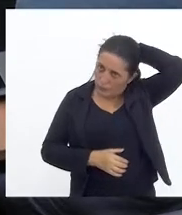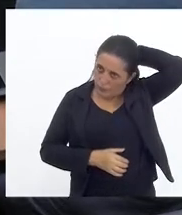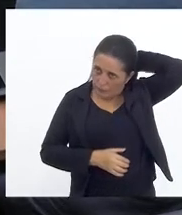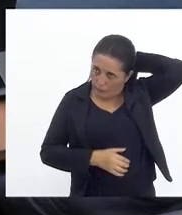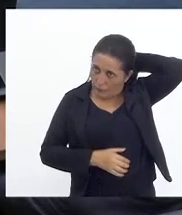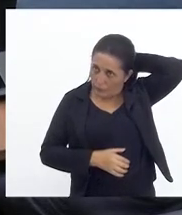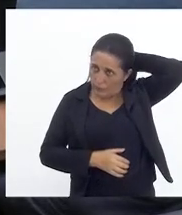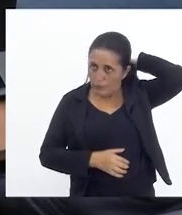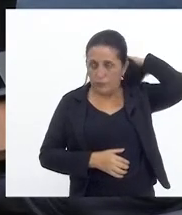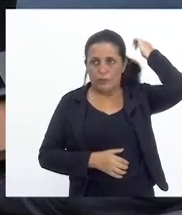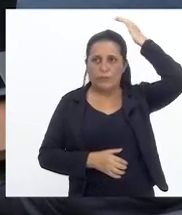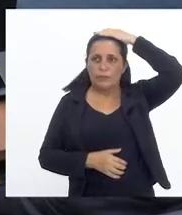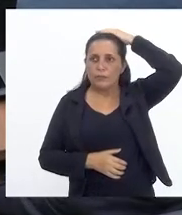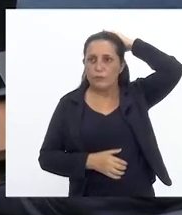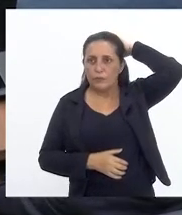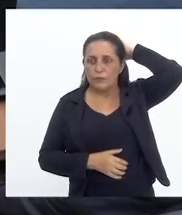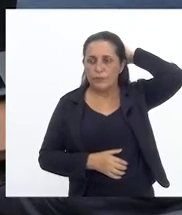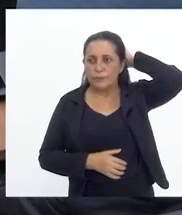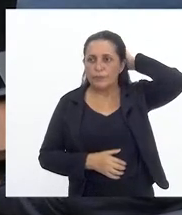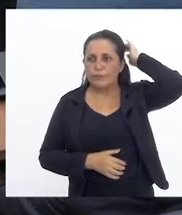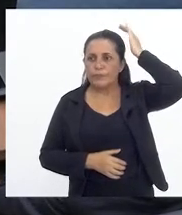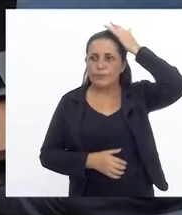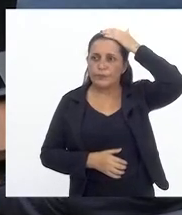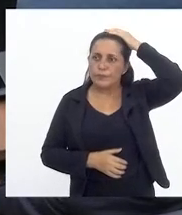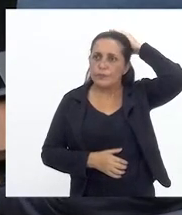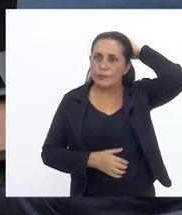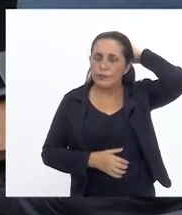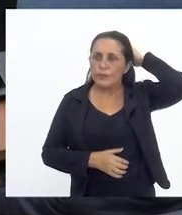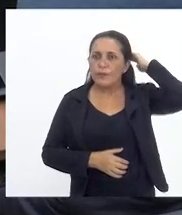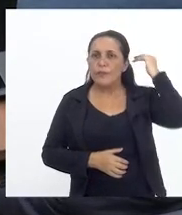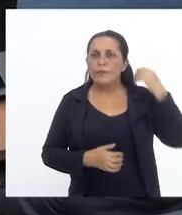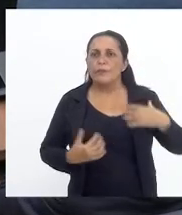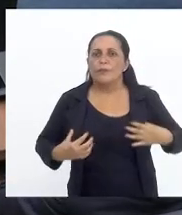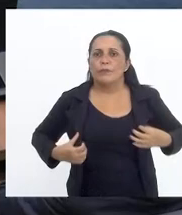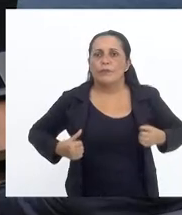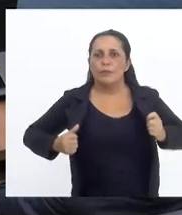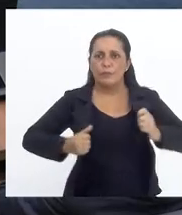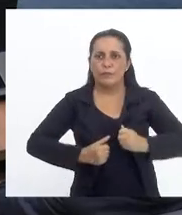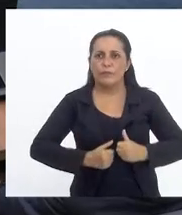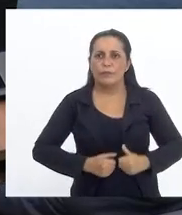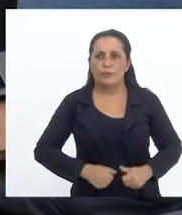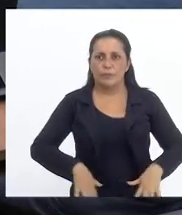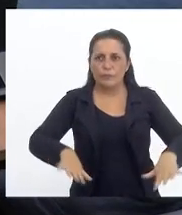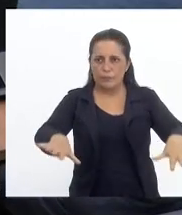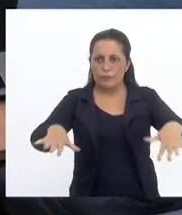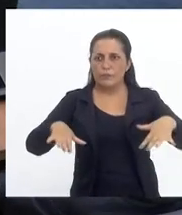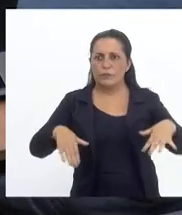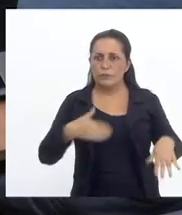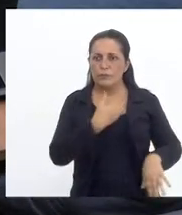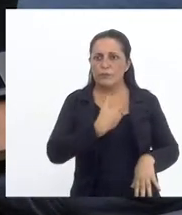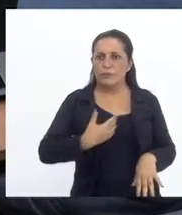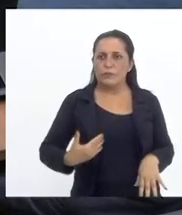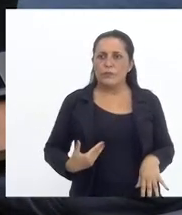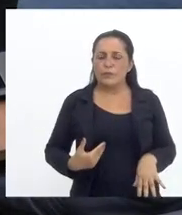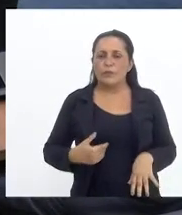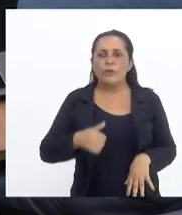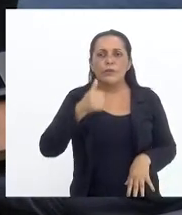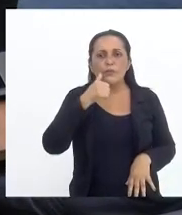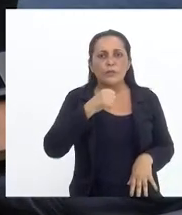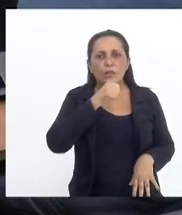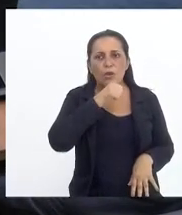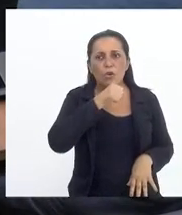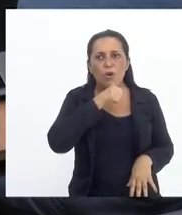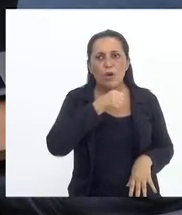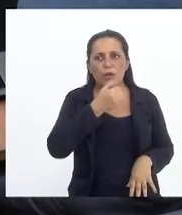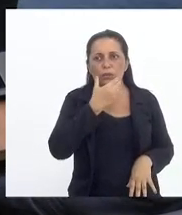presidente Deputado Márcio Pacheco presidente da audiência pública senhoras e